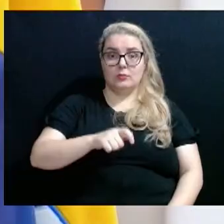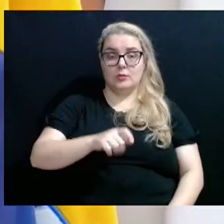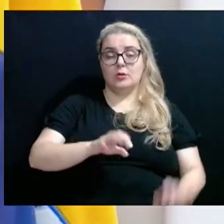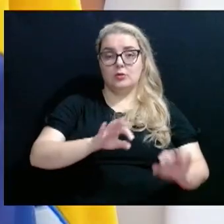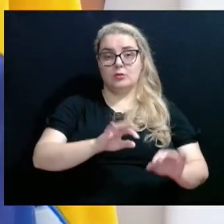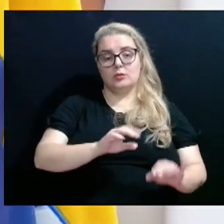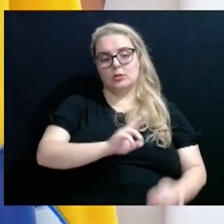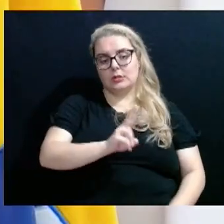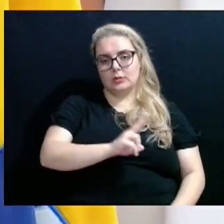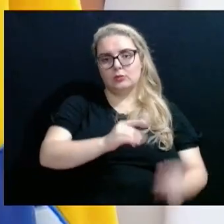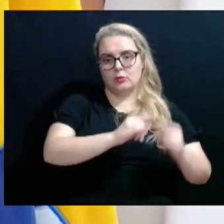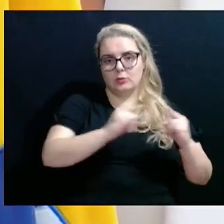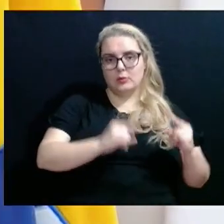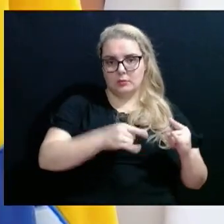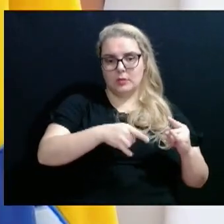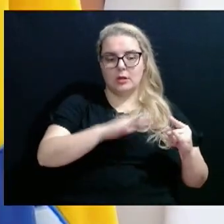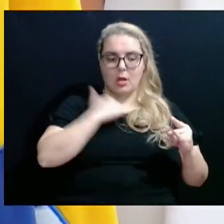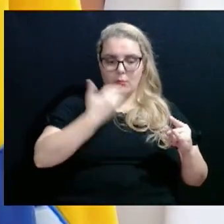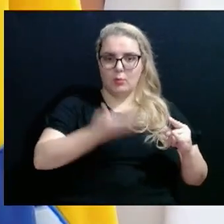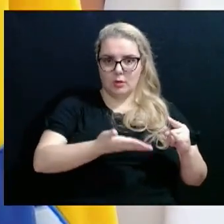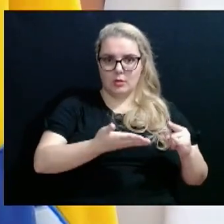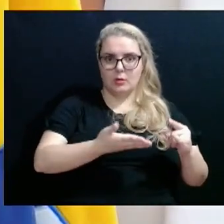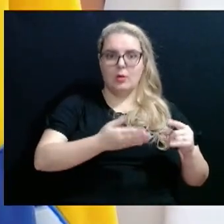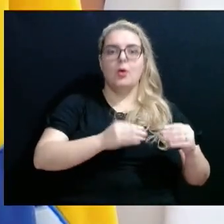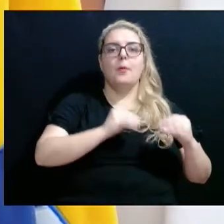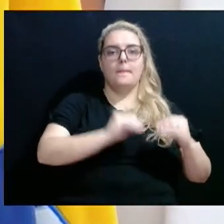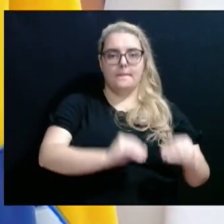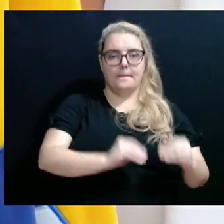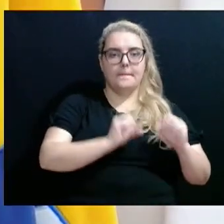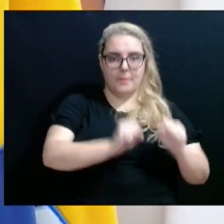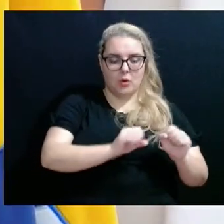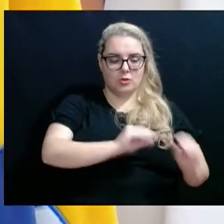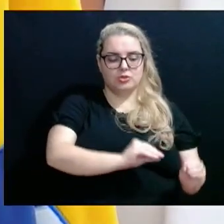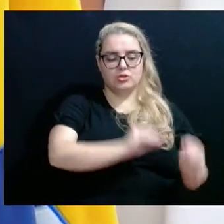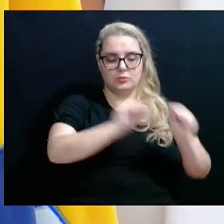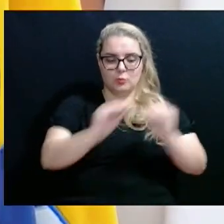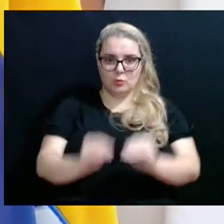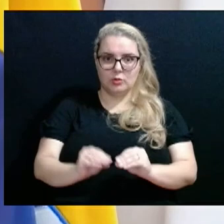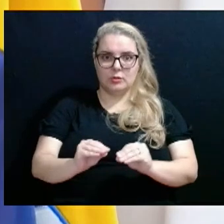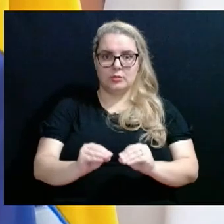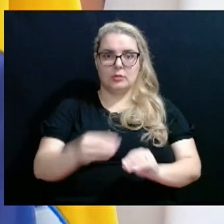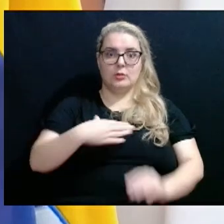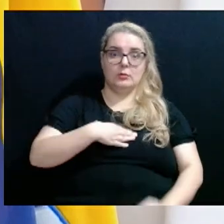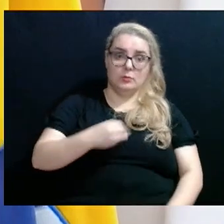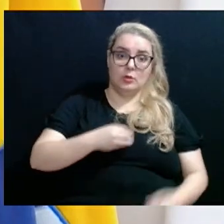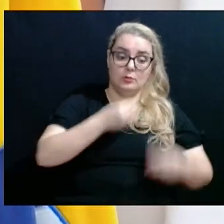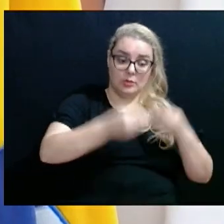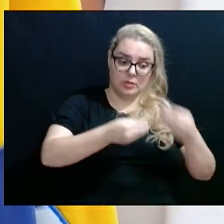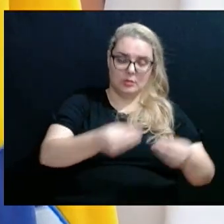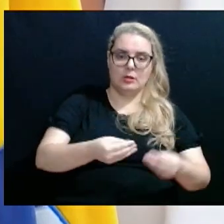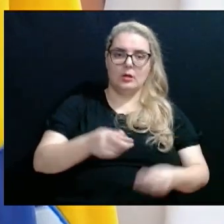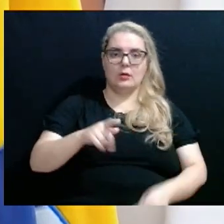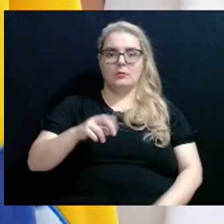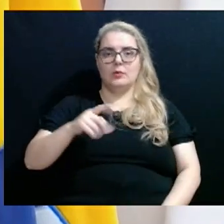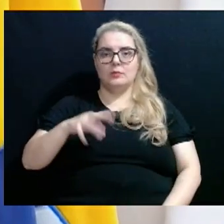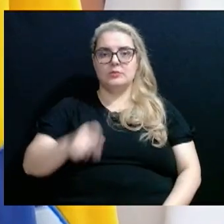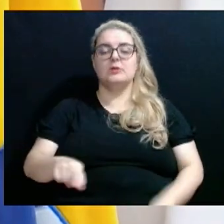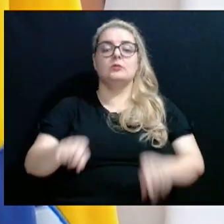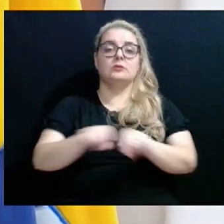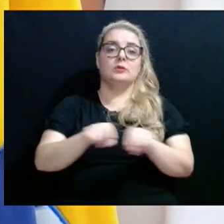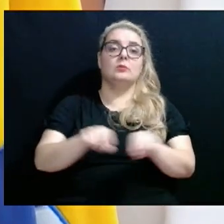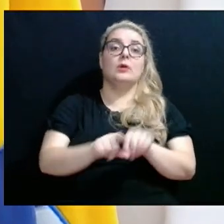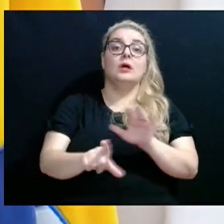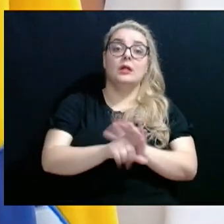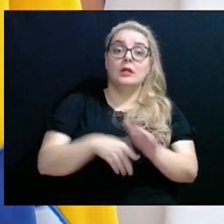a pessoa pode fazer a transferência para outro ou pode passar a permissão. Nessa lei também está restringindo a